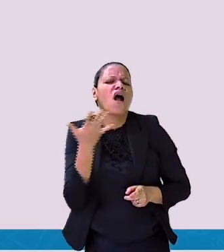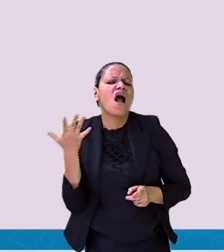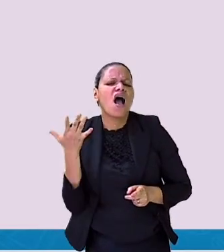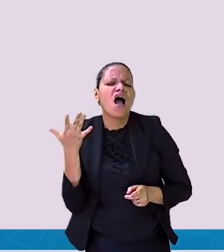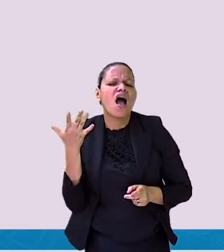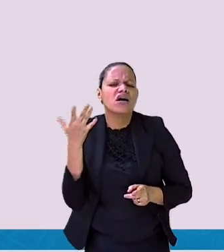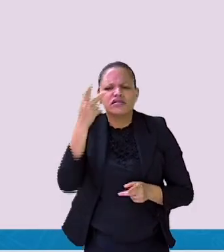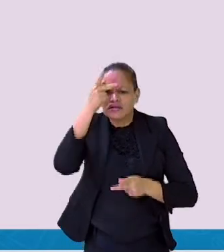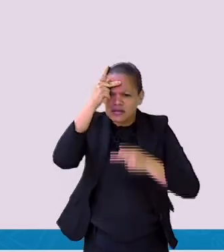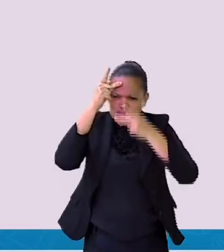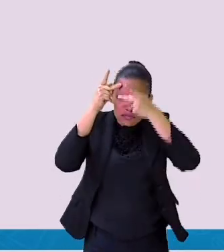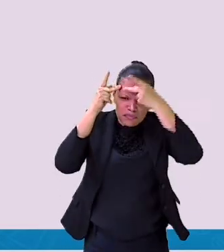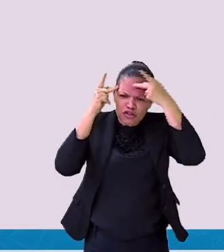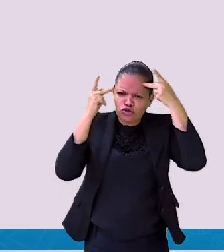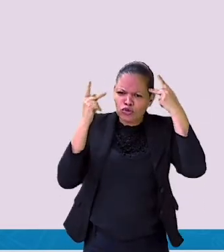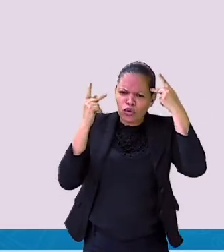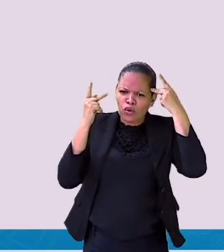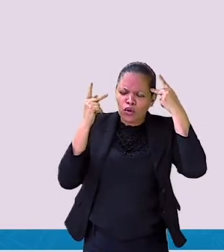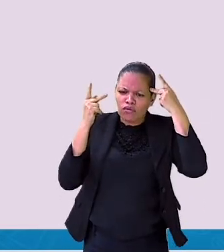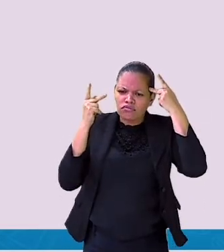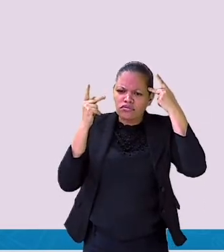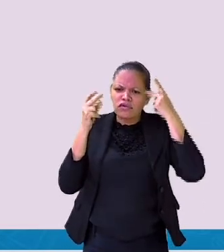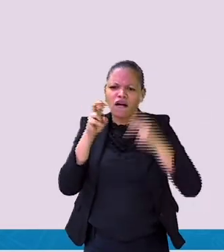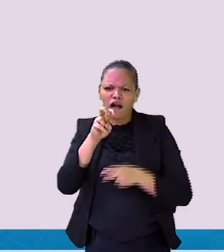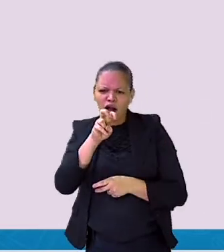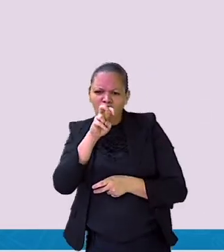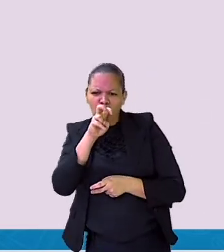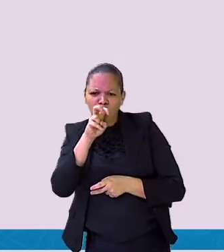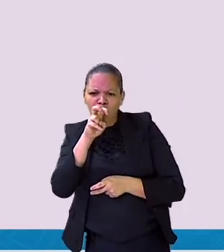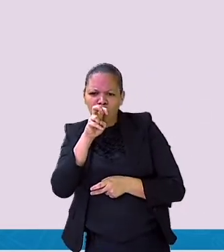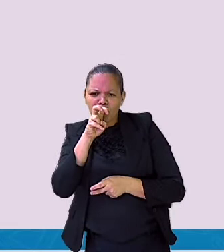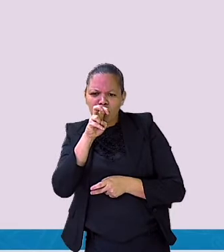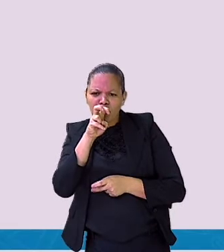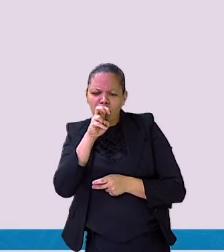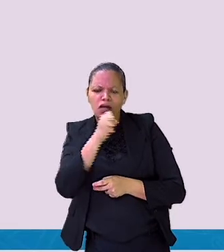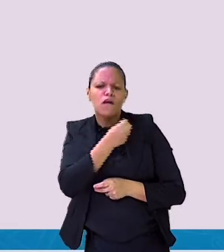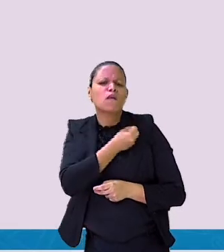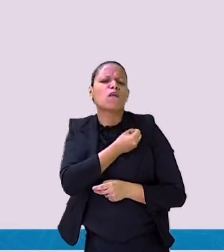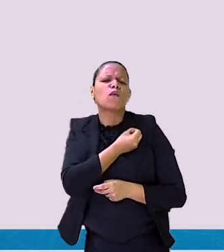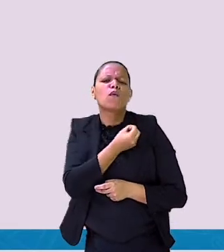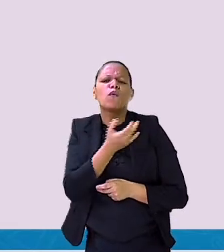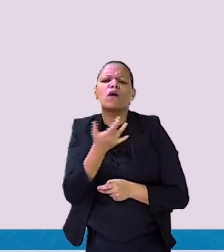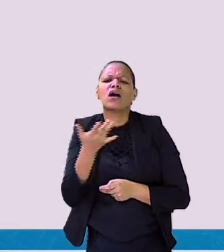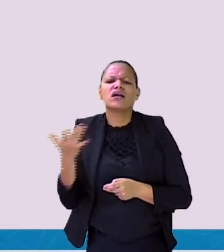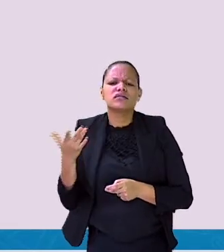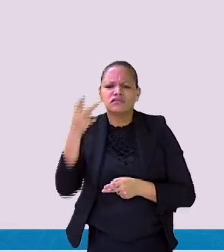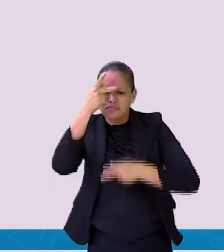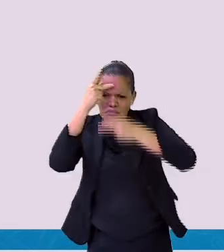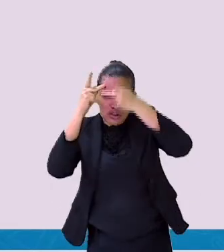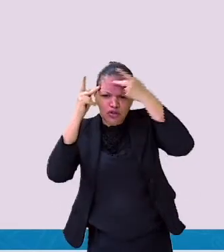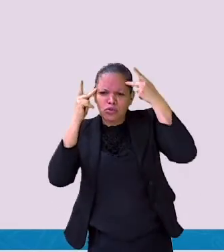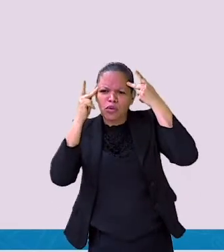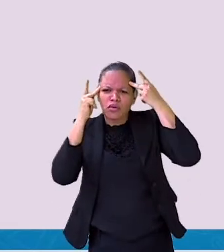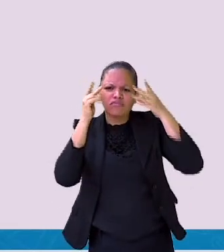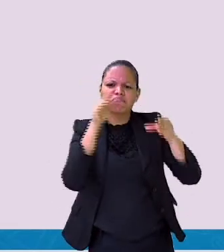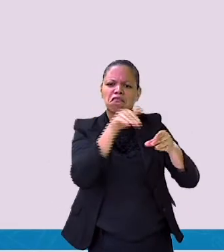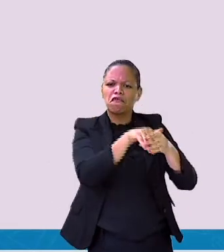Mônica? Lembra lá? A Mônica foi 7 votos. Que está aqui? Vamos olhar